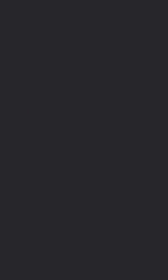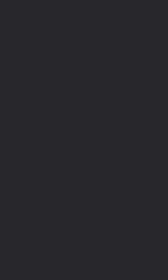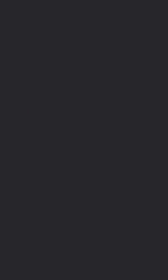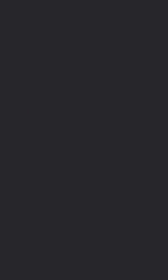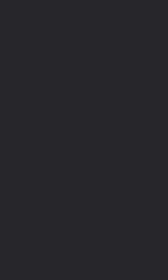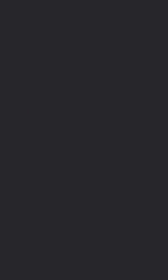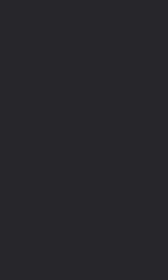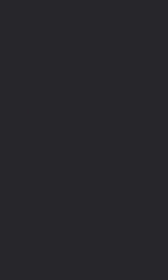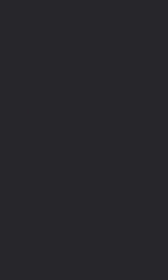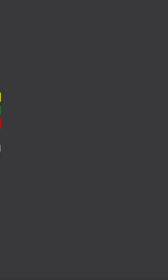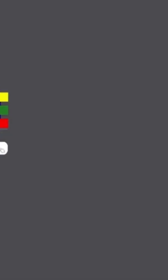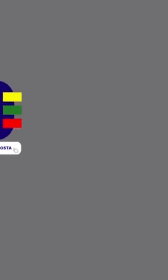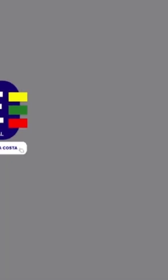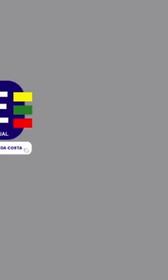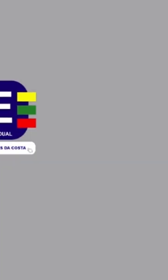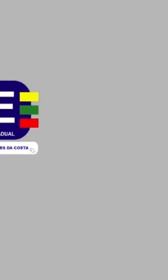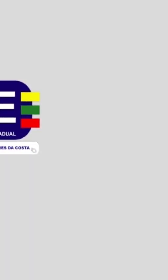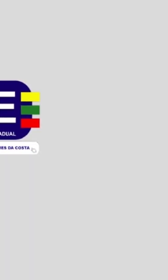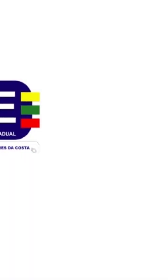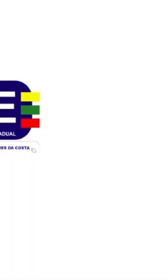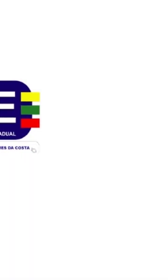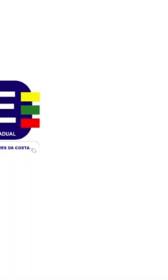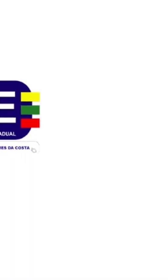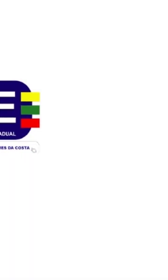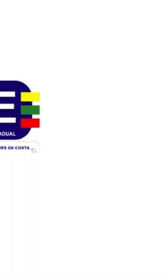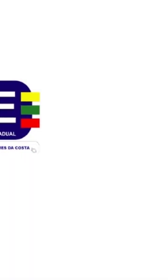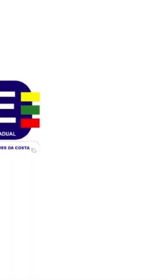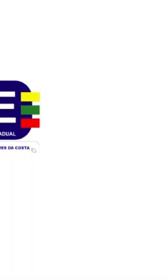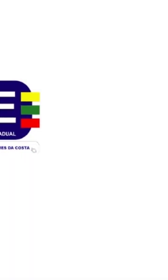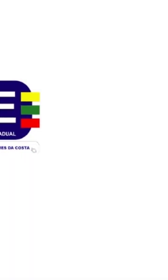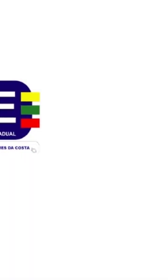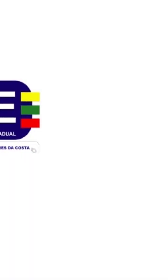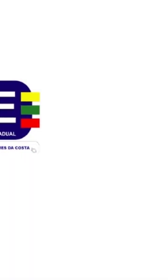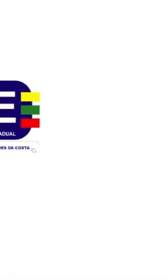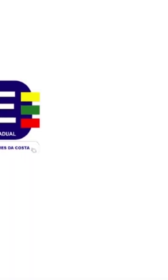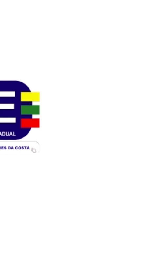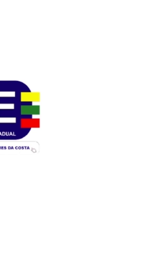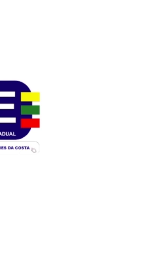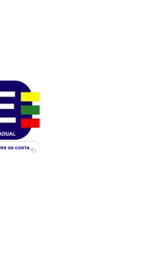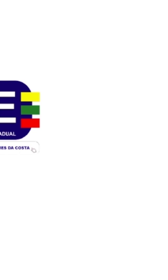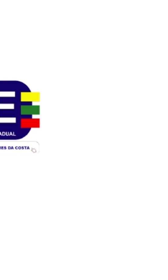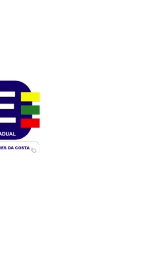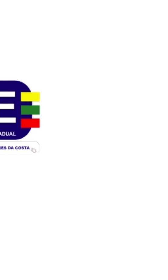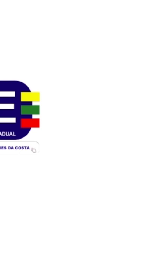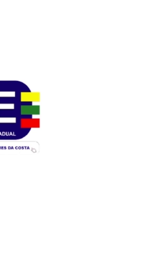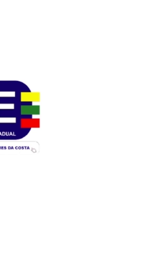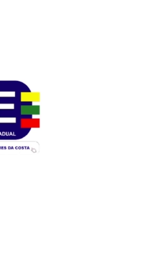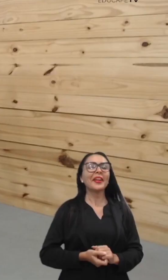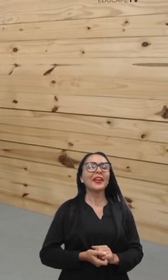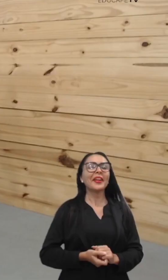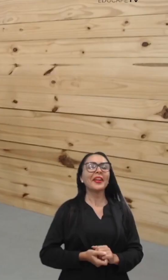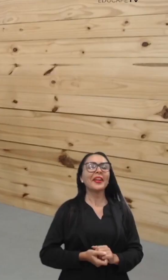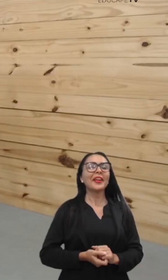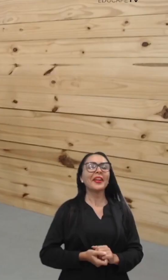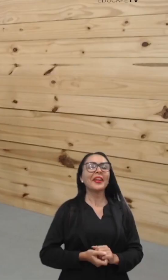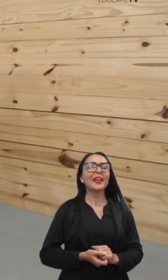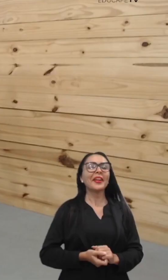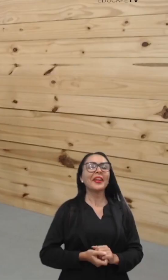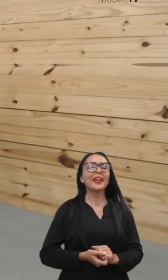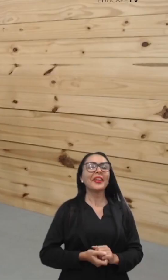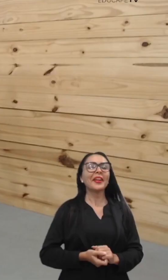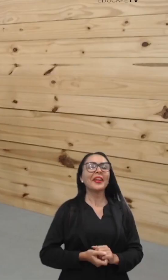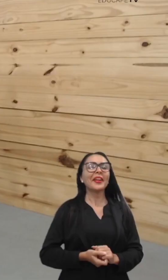Em seguida, surge a logo ETE, Escola Técnica Estadual Professor Antônio Carlos Gomes da Costa. E a Isa